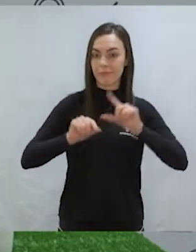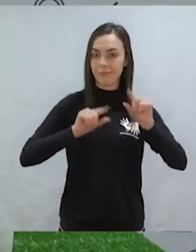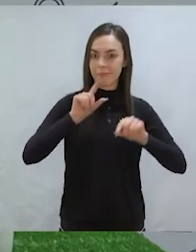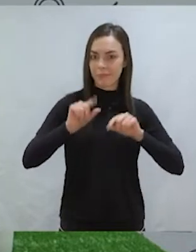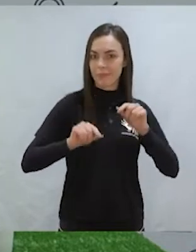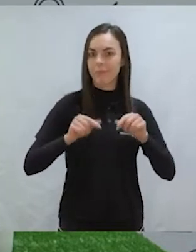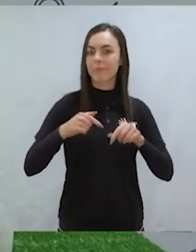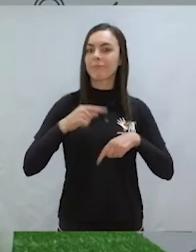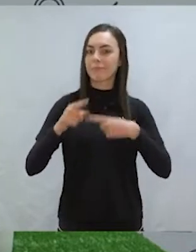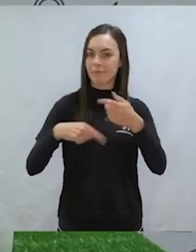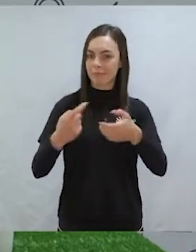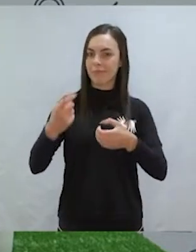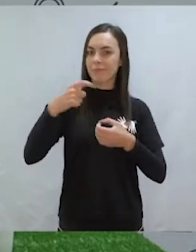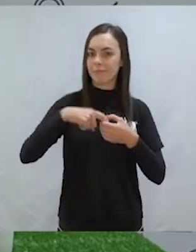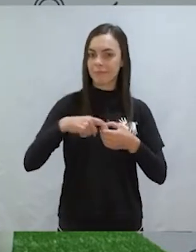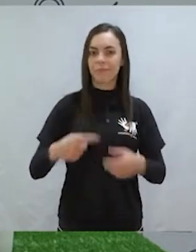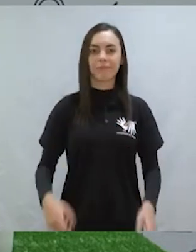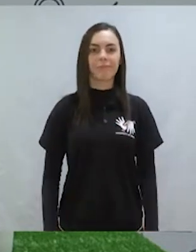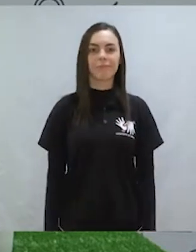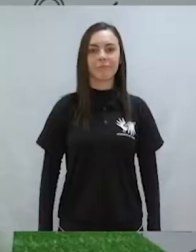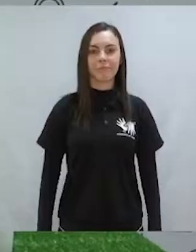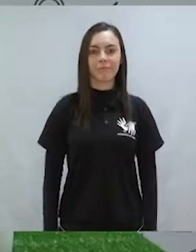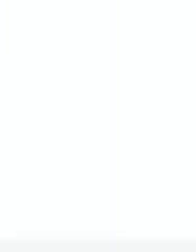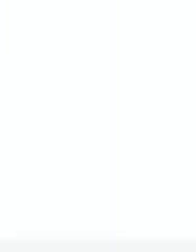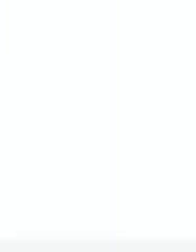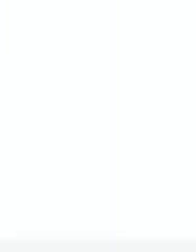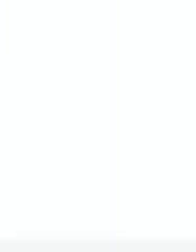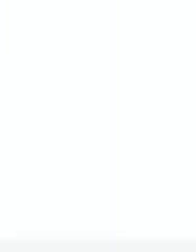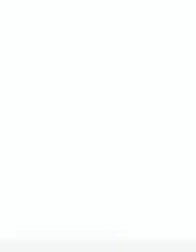essas letras que a professora já volta.